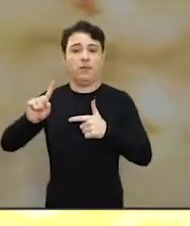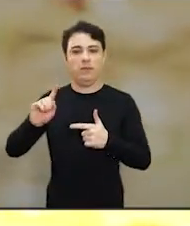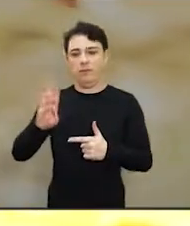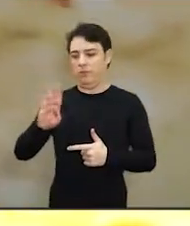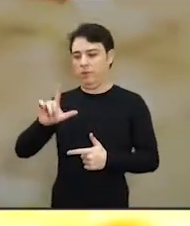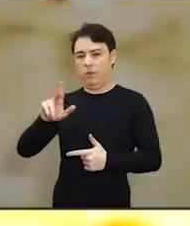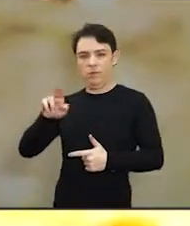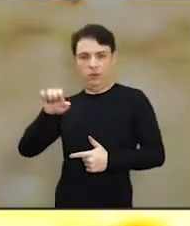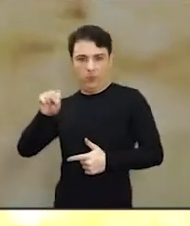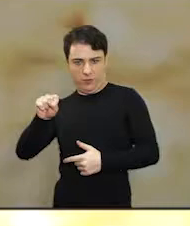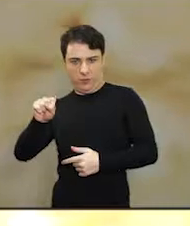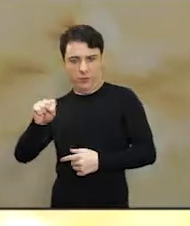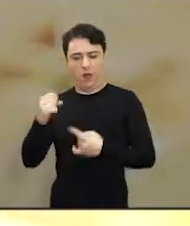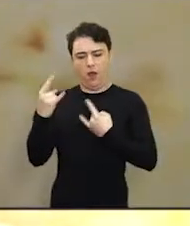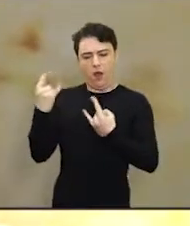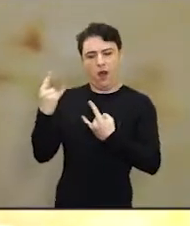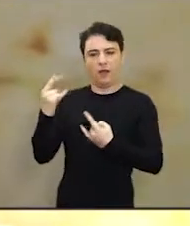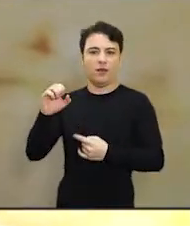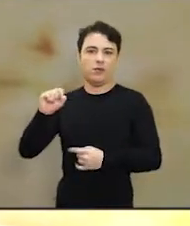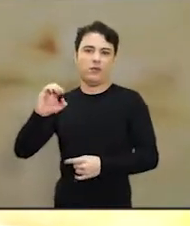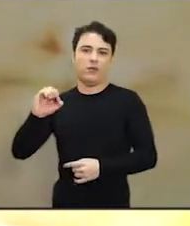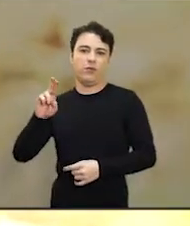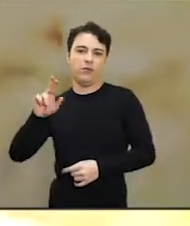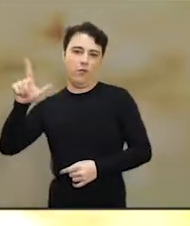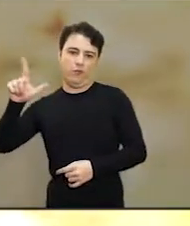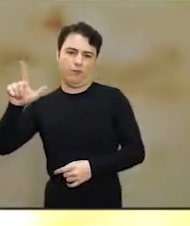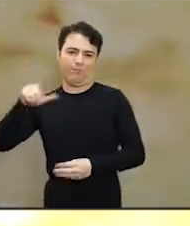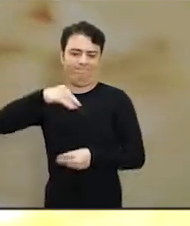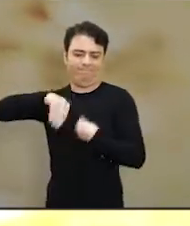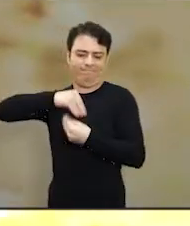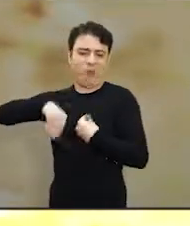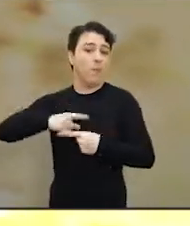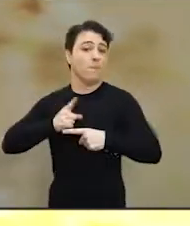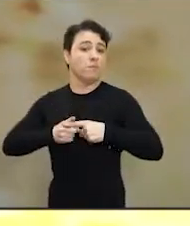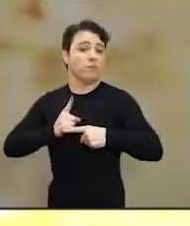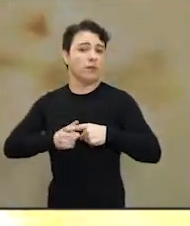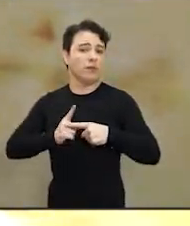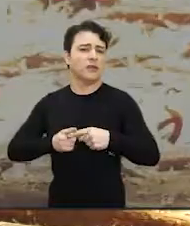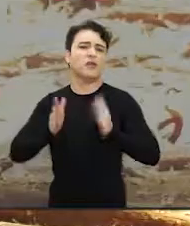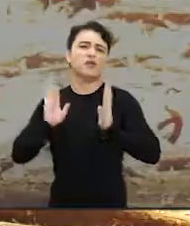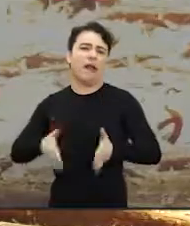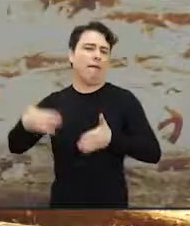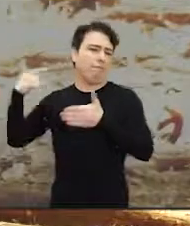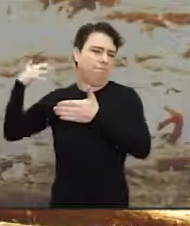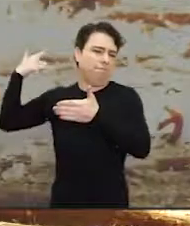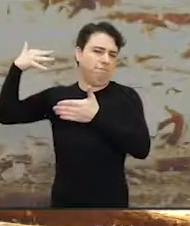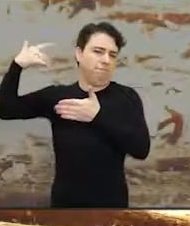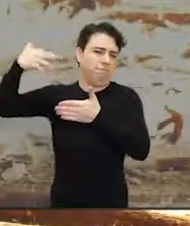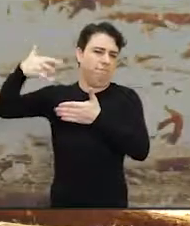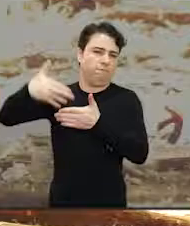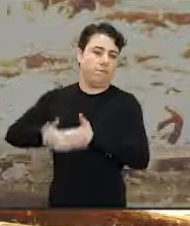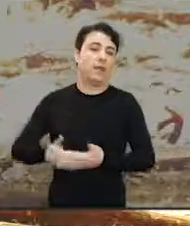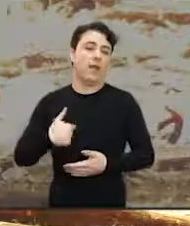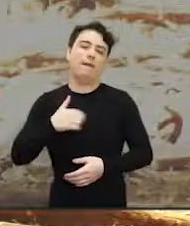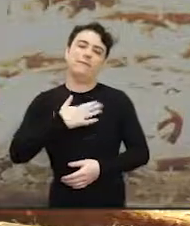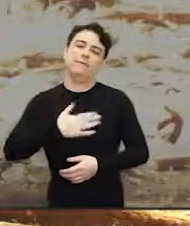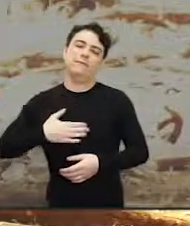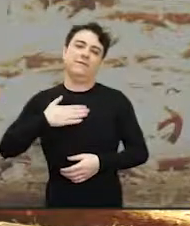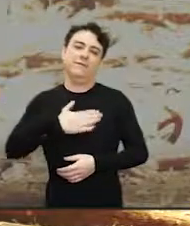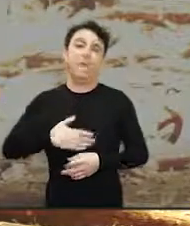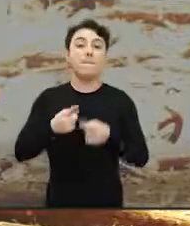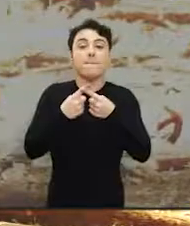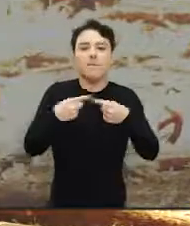Nessa onda blues, rock, soul, que é um som que eu tenho curtido muito. Já tenho me preparado para isso, tenho